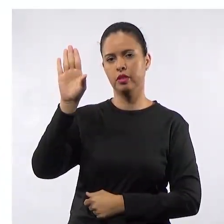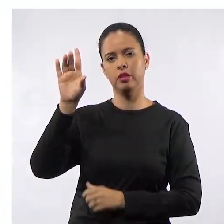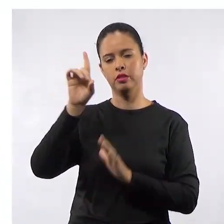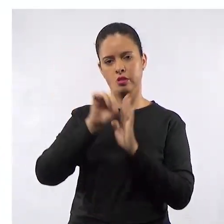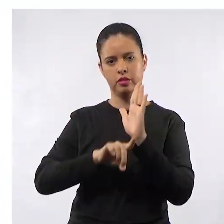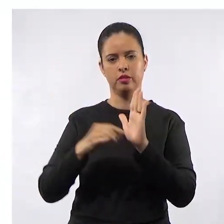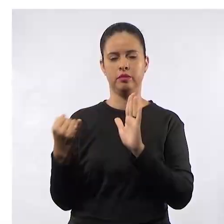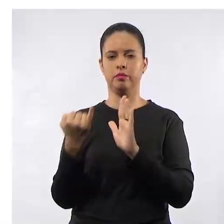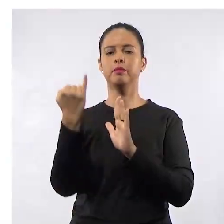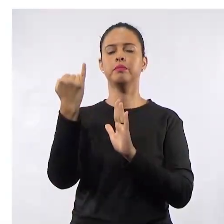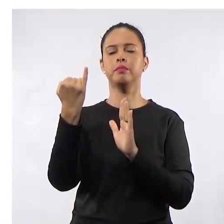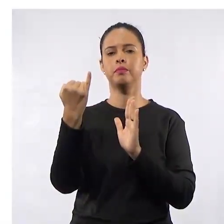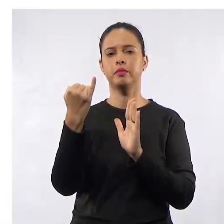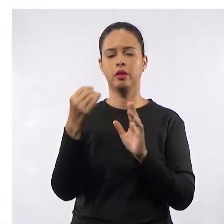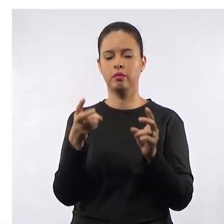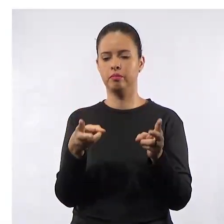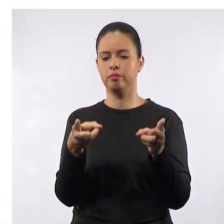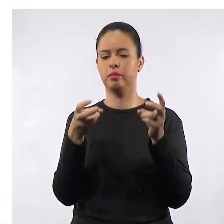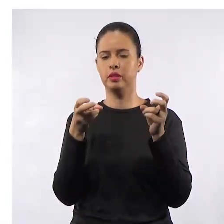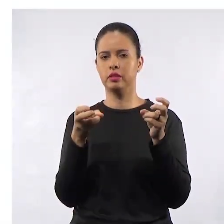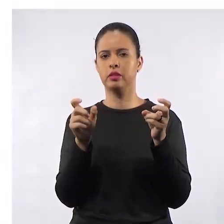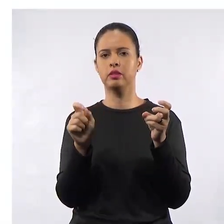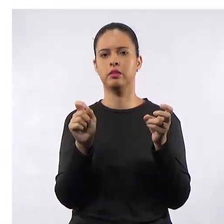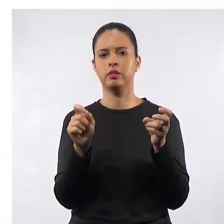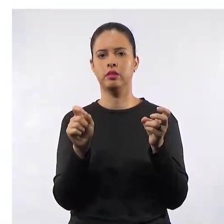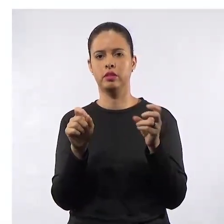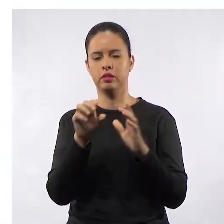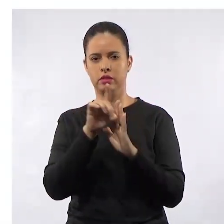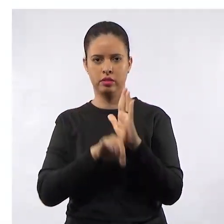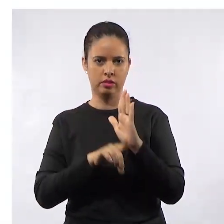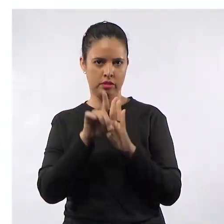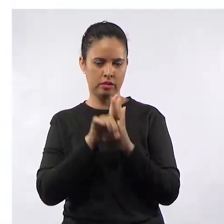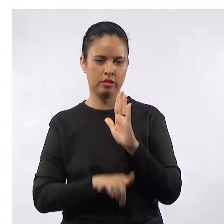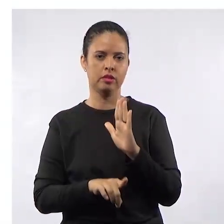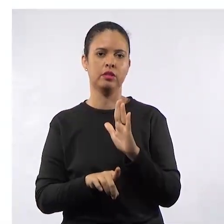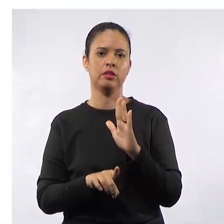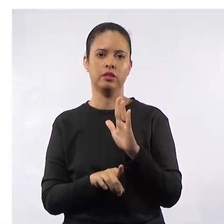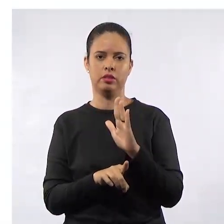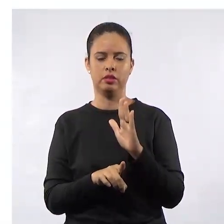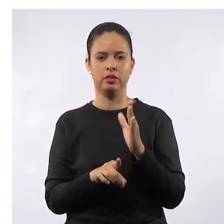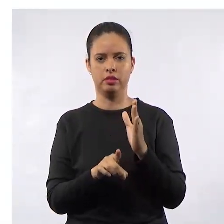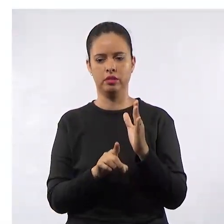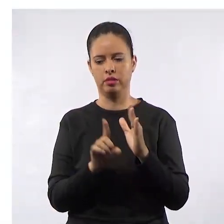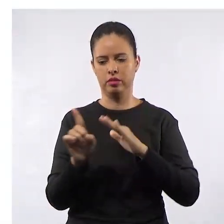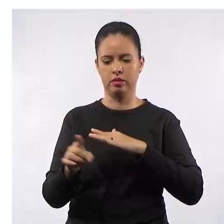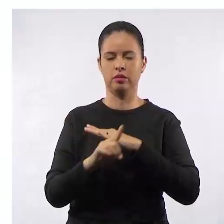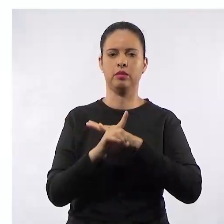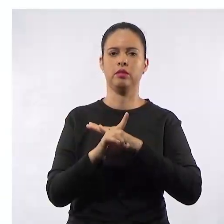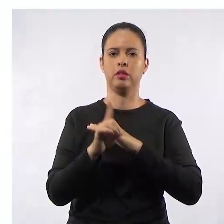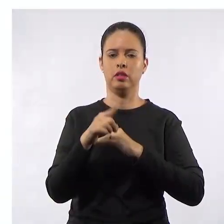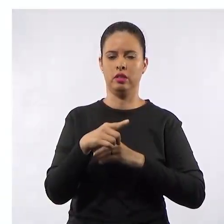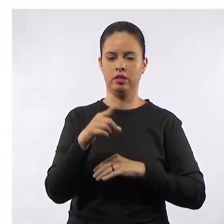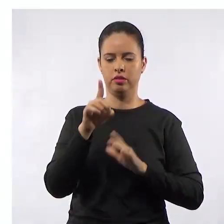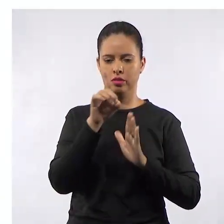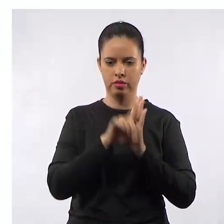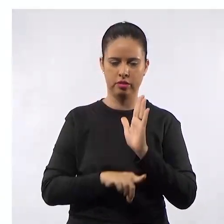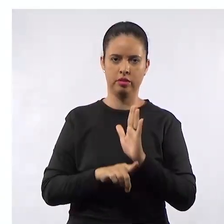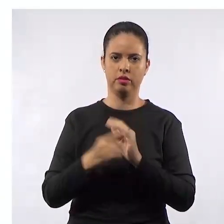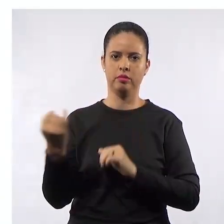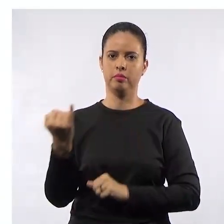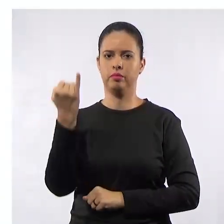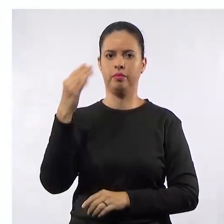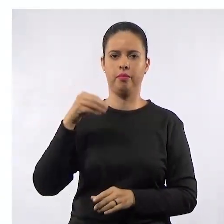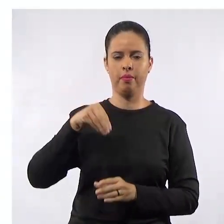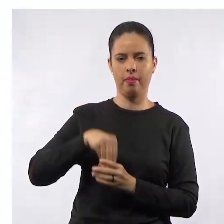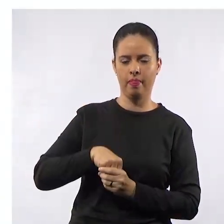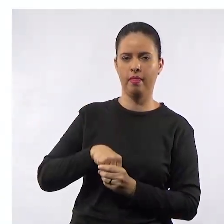direitos fundamentais, conseguimos perceber de plano que o direito do consumidor é um direito fundamental dentro da